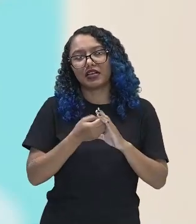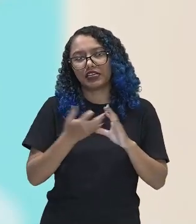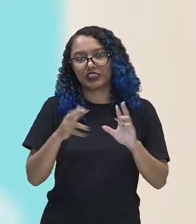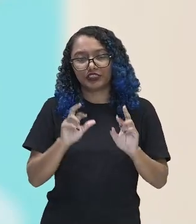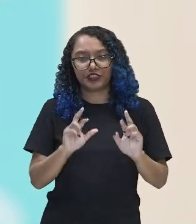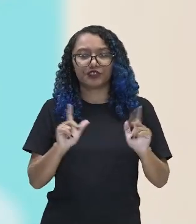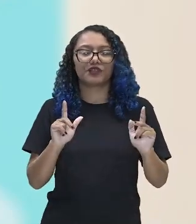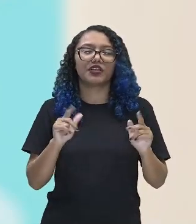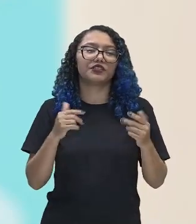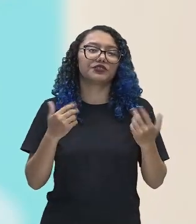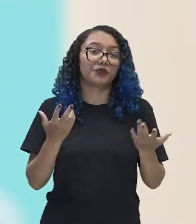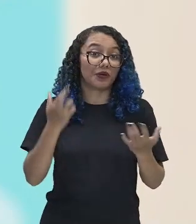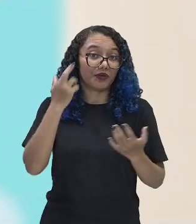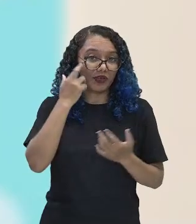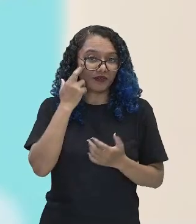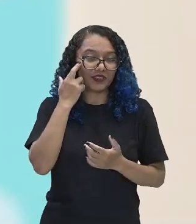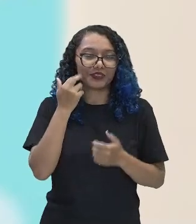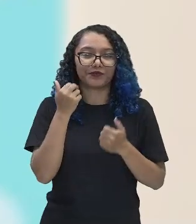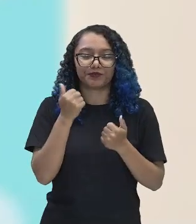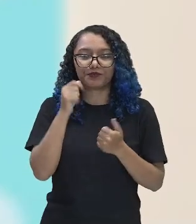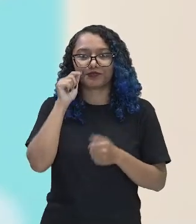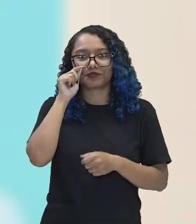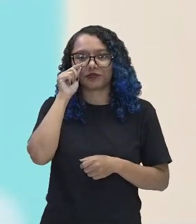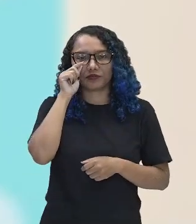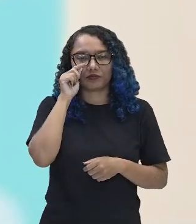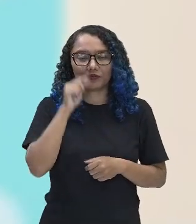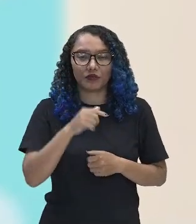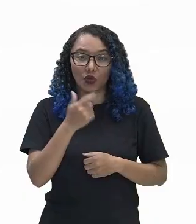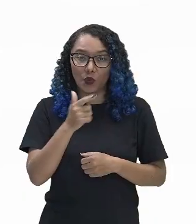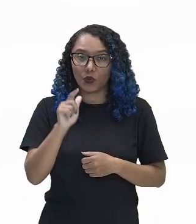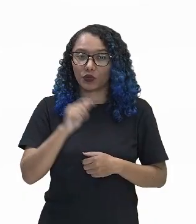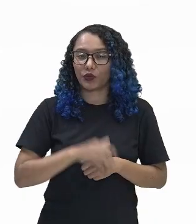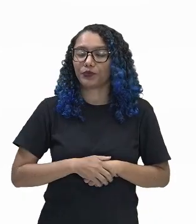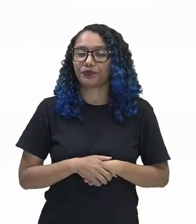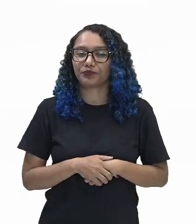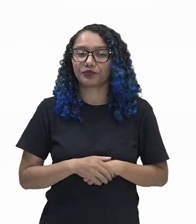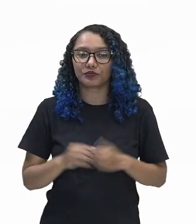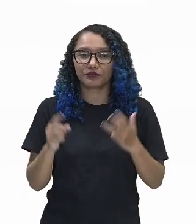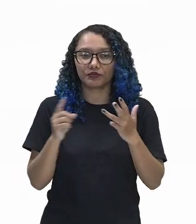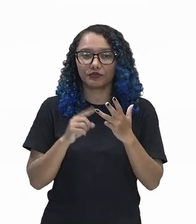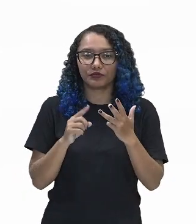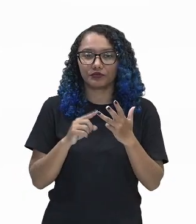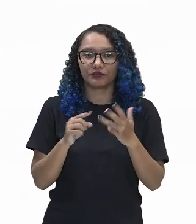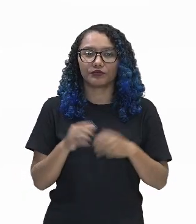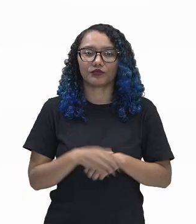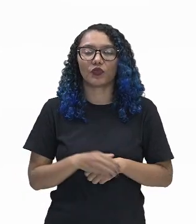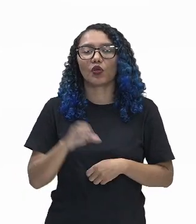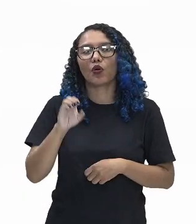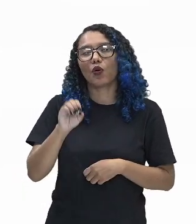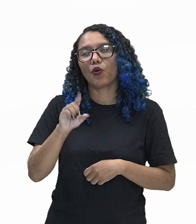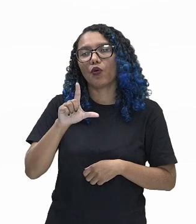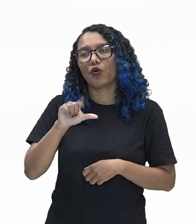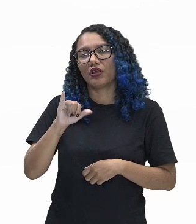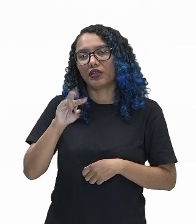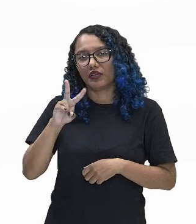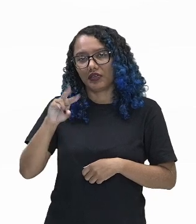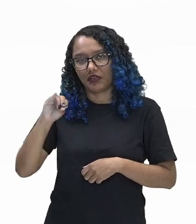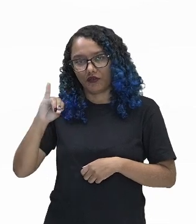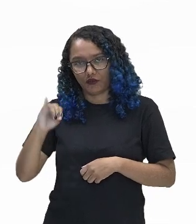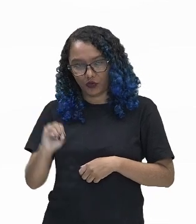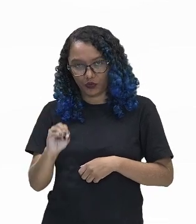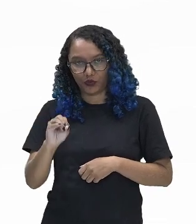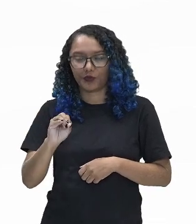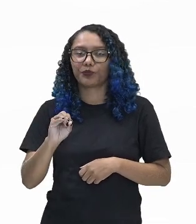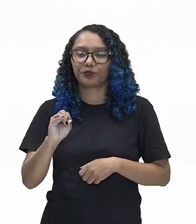é a reflexão, beleza? Nós vimos também, quem mais, professora? Nós vimos aí o Olívio G. Cupé. O Olívio